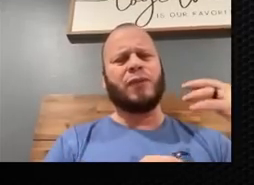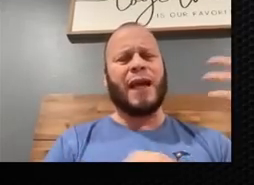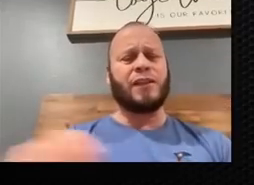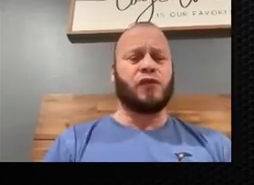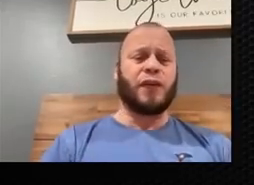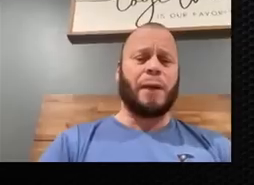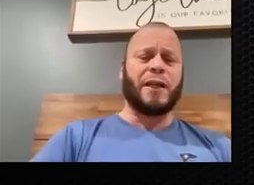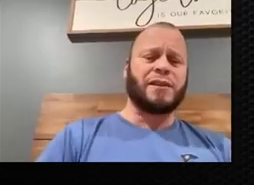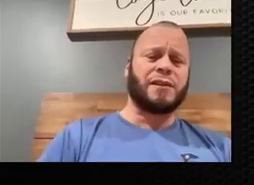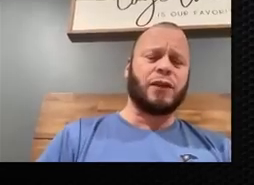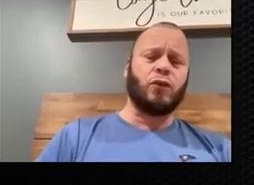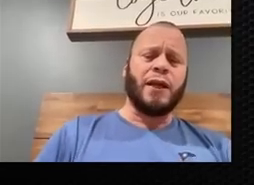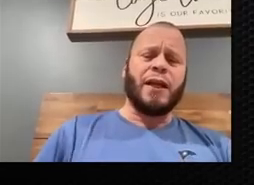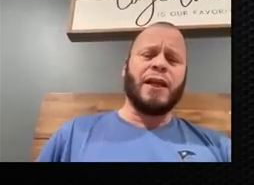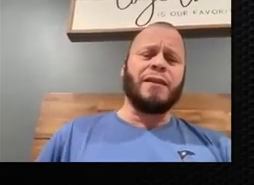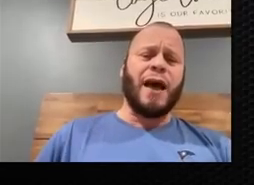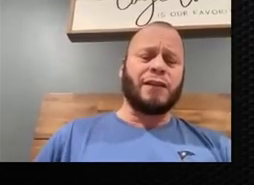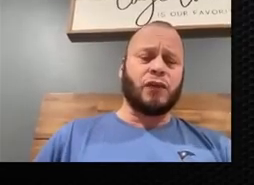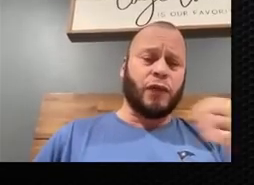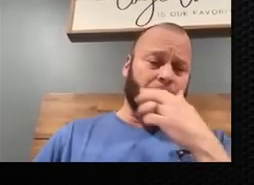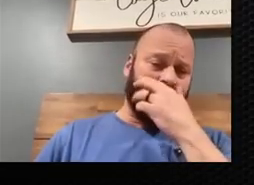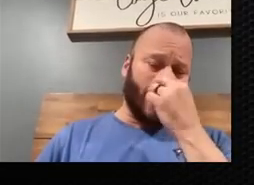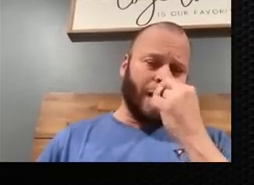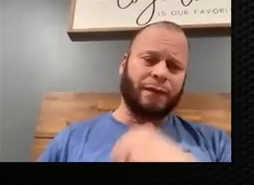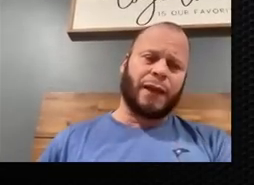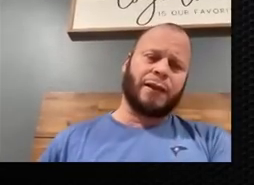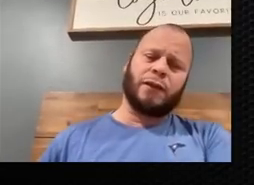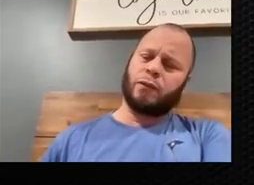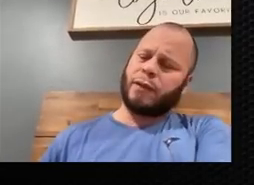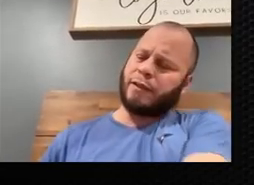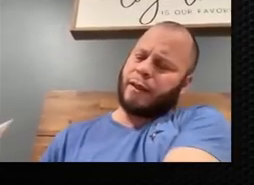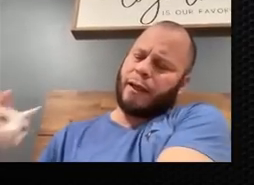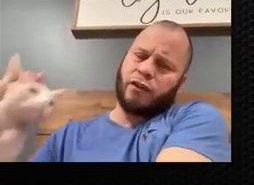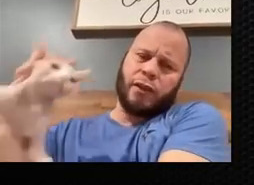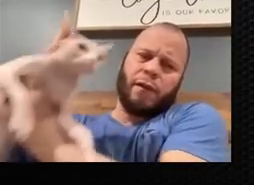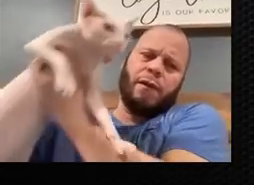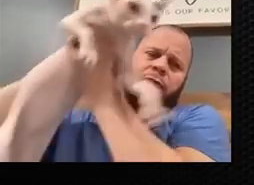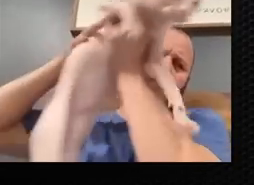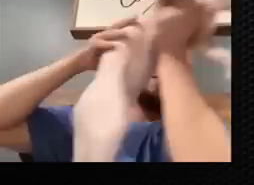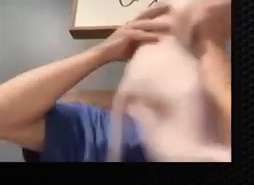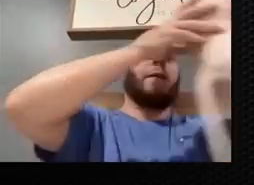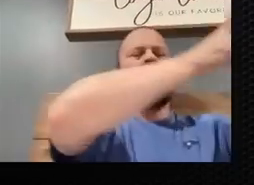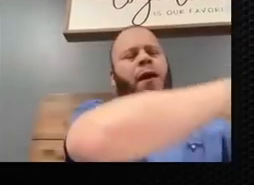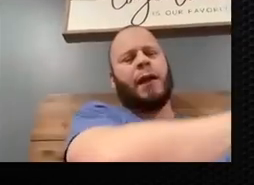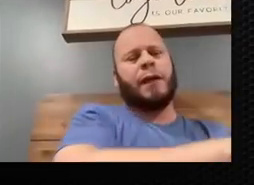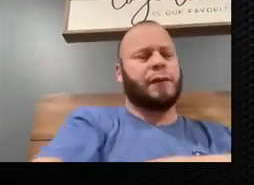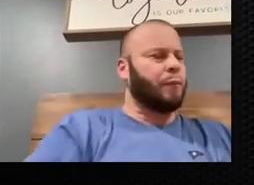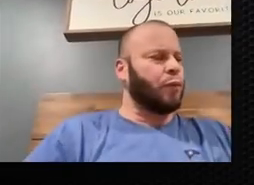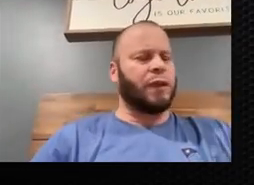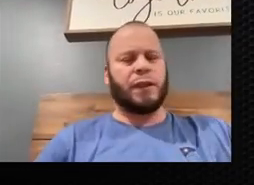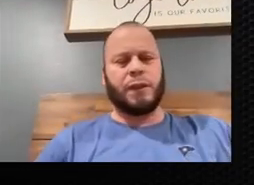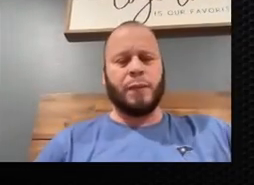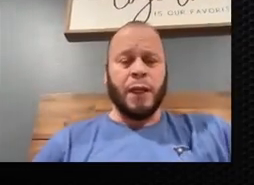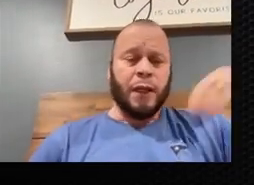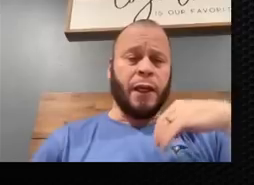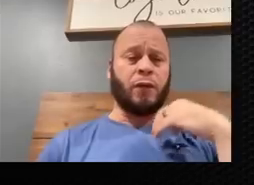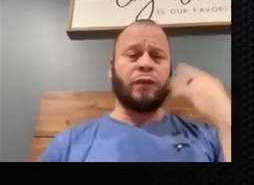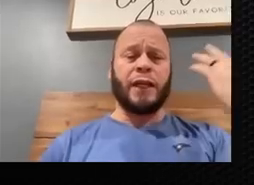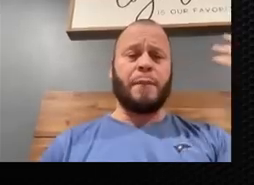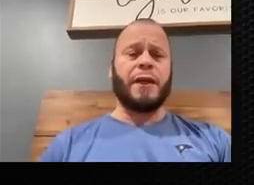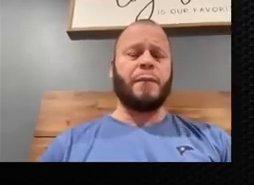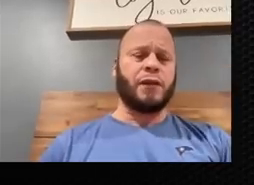xingando, nada de ficar ameaçando e nada de ficar atacando. O você quer, gatinha? Vem pra cá. A gata tá pulando aqui.